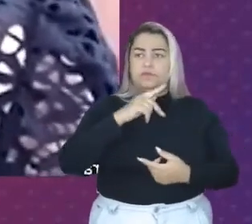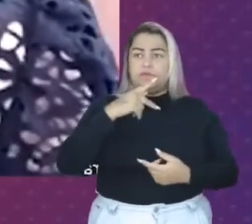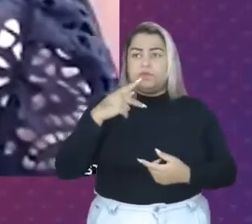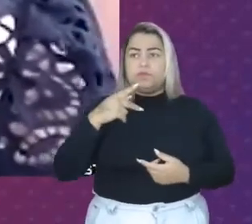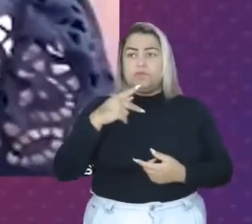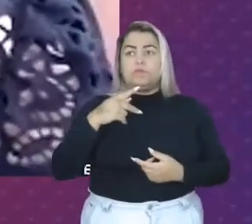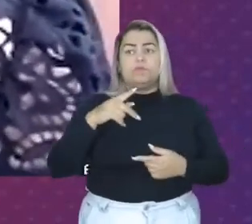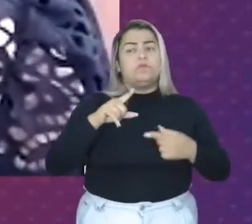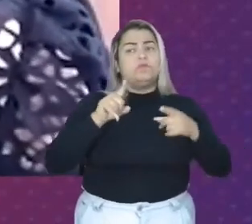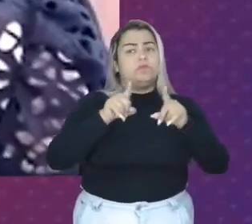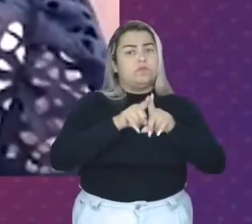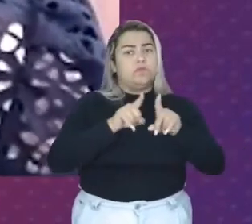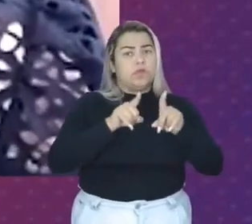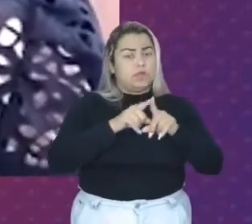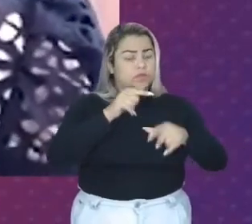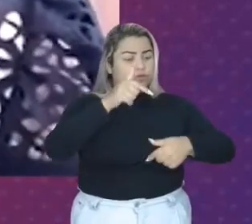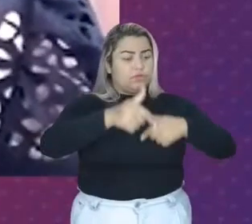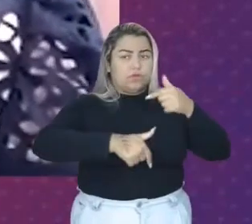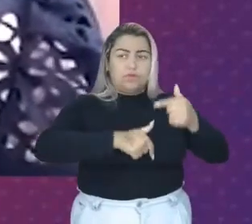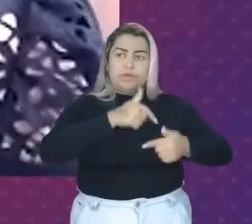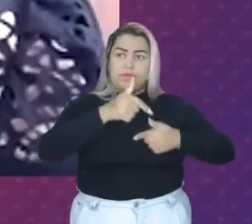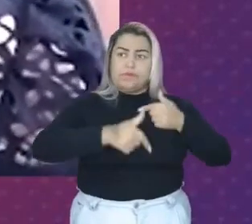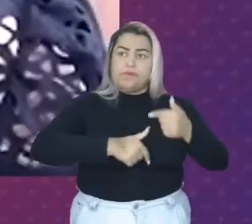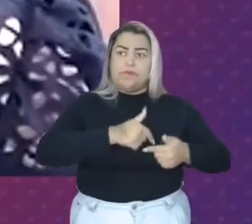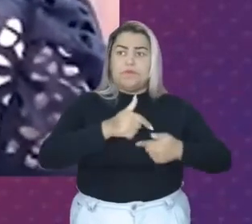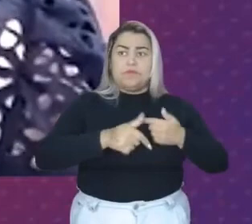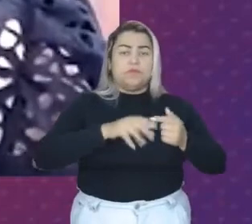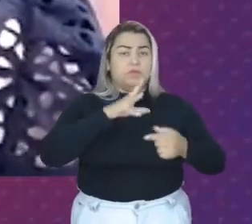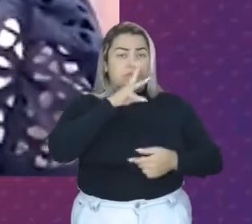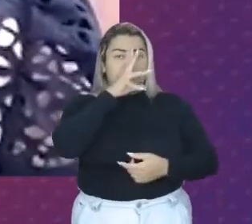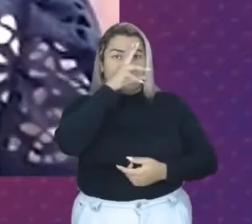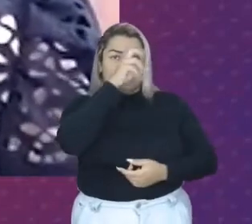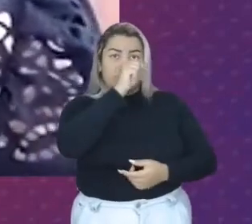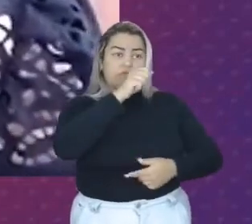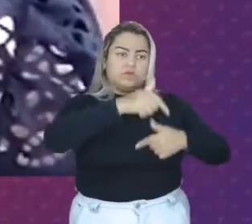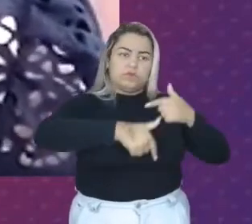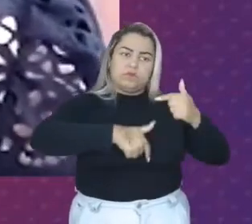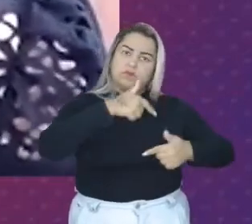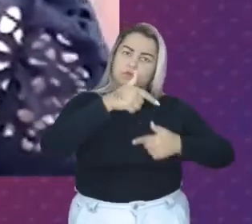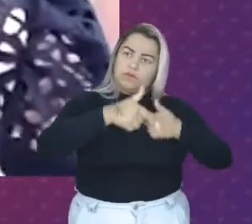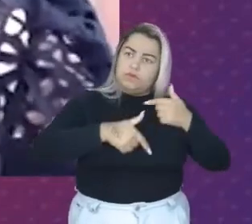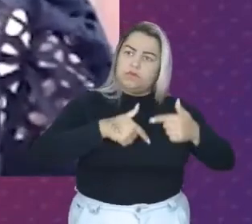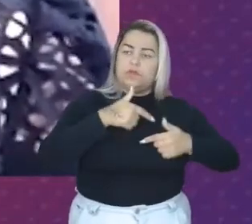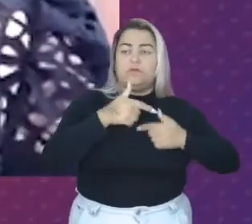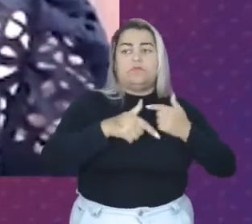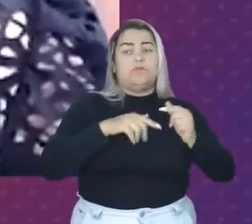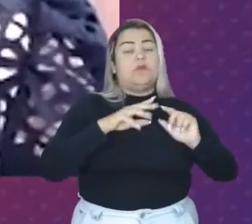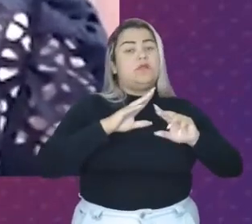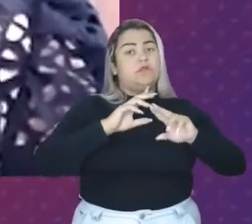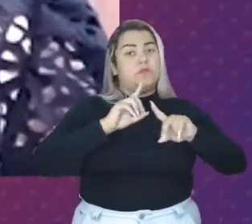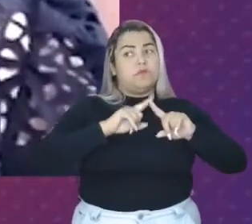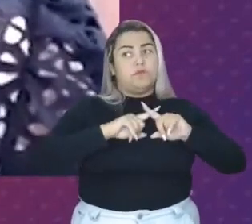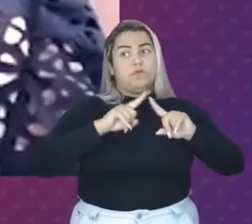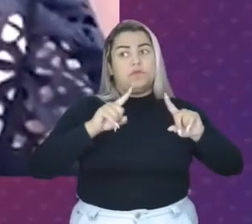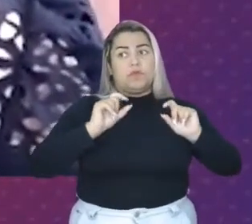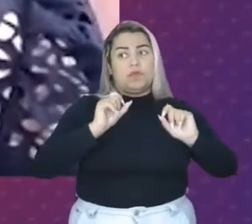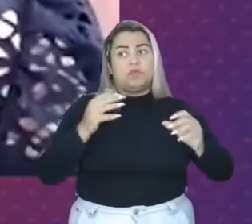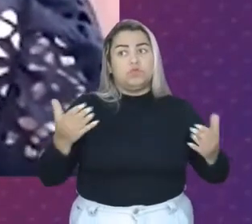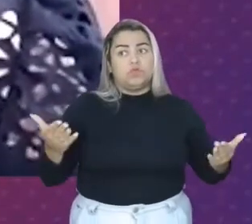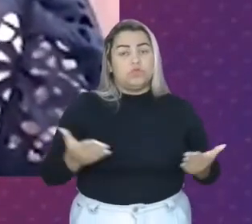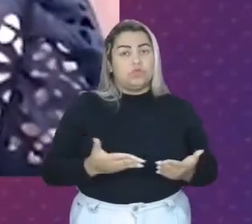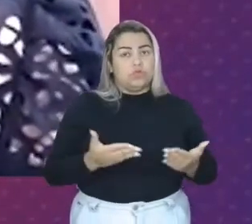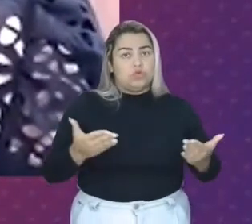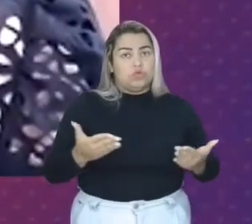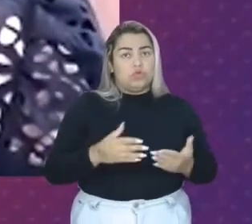dona mesmo do seu trabalho, da sua força de trabalho, do seu produto. Mas o patrão hoje é